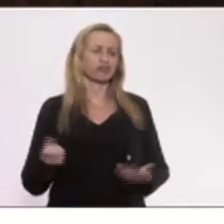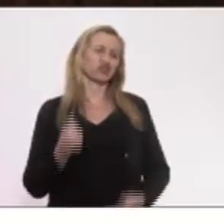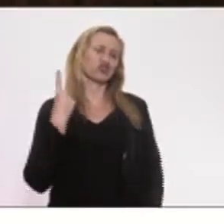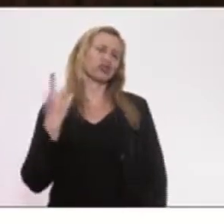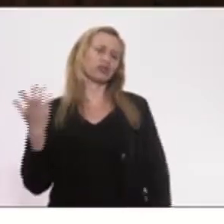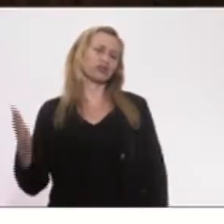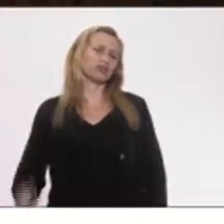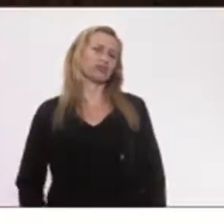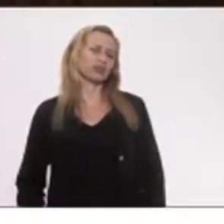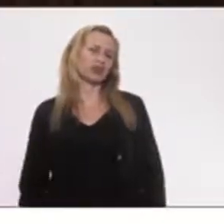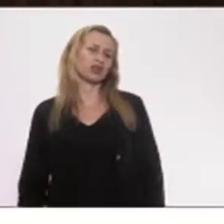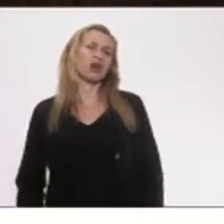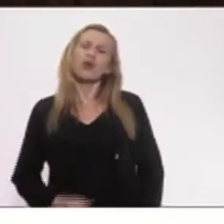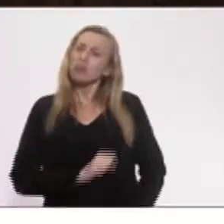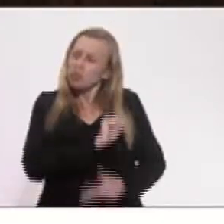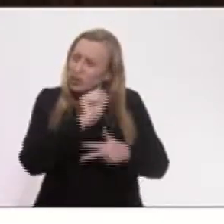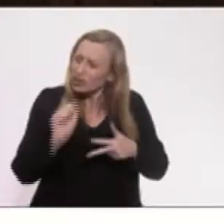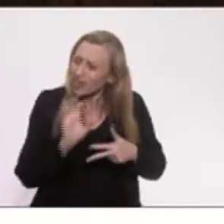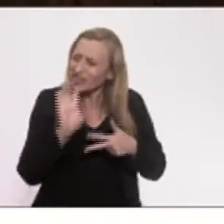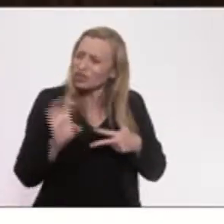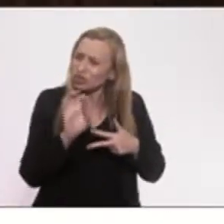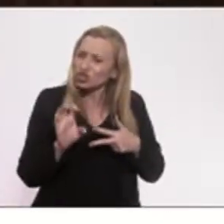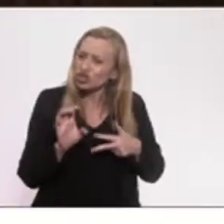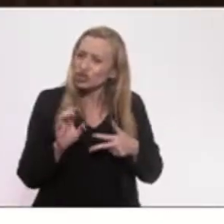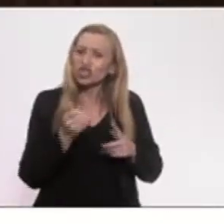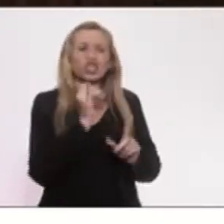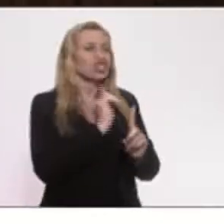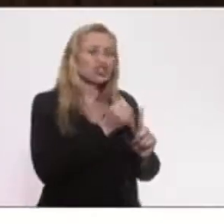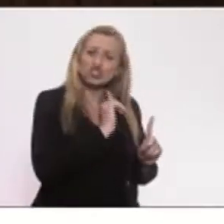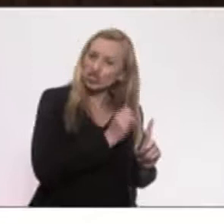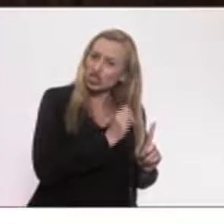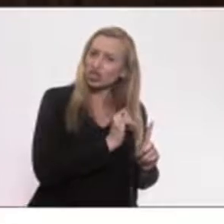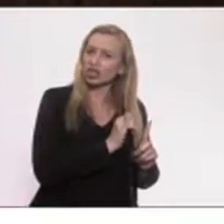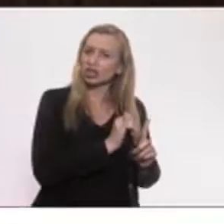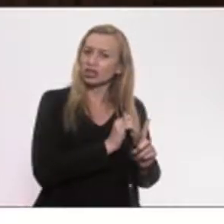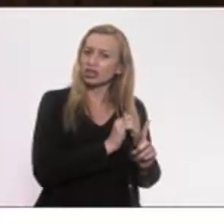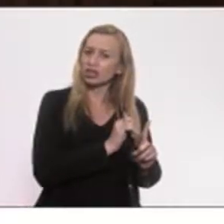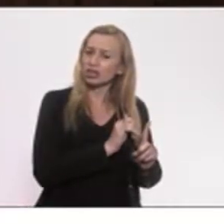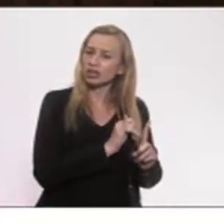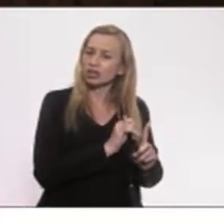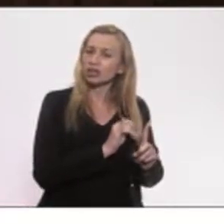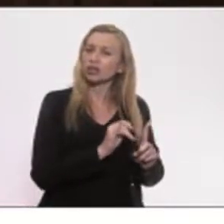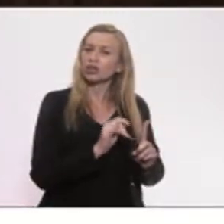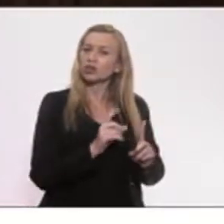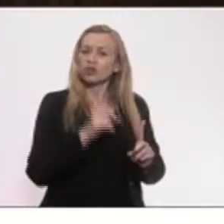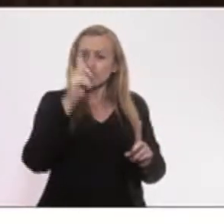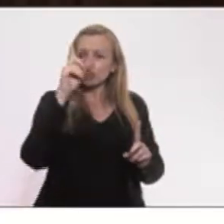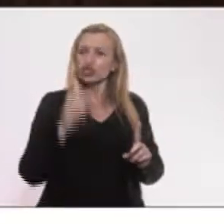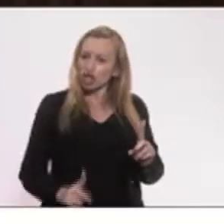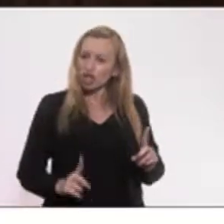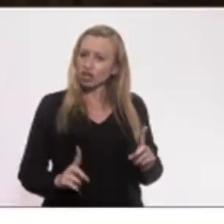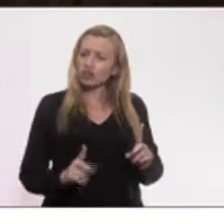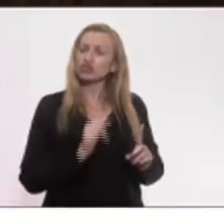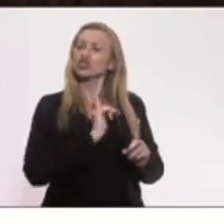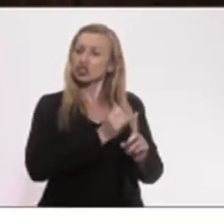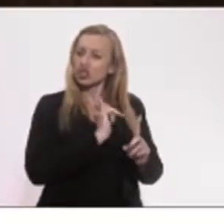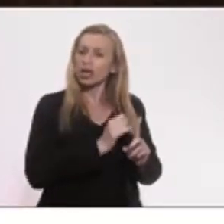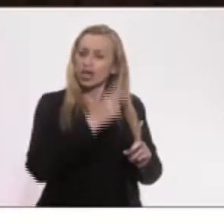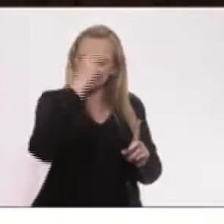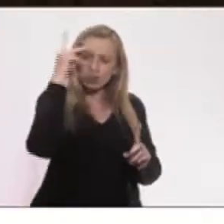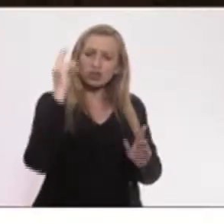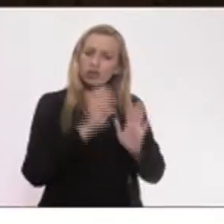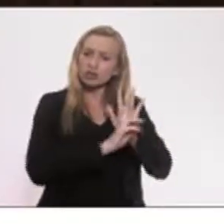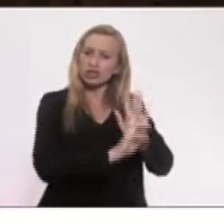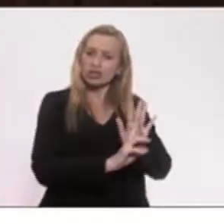estranha, é o Poder Executivo que indica, que avoca para si o direito de indicar os representantes